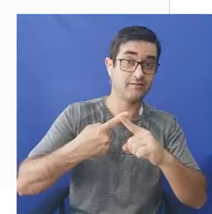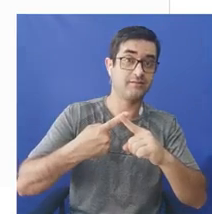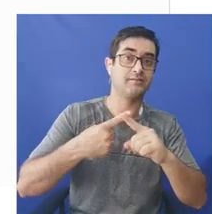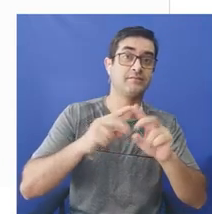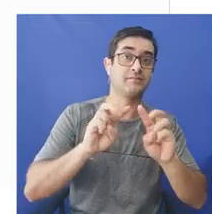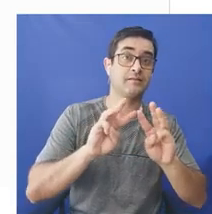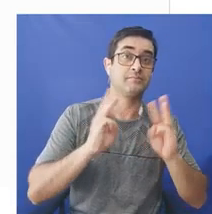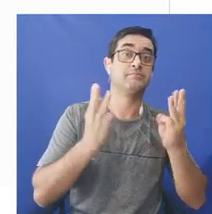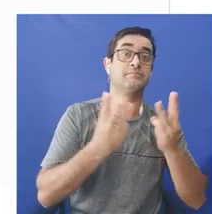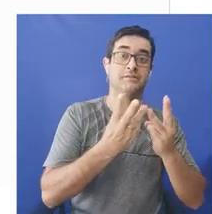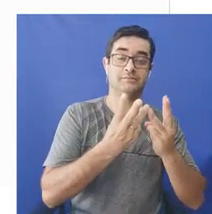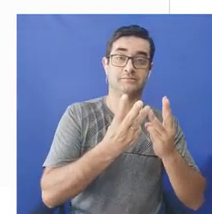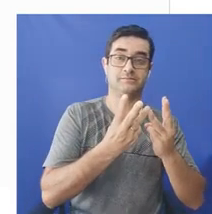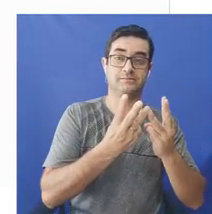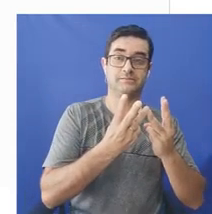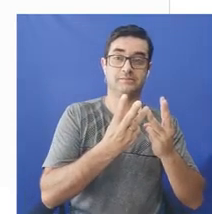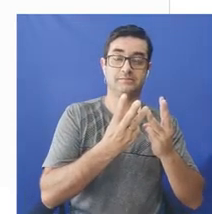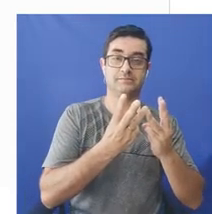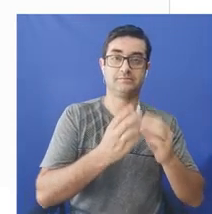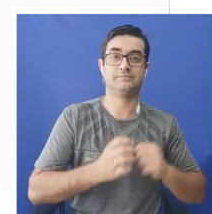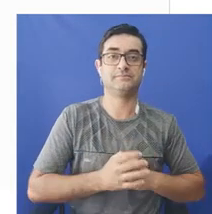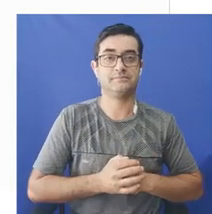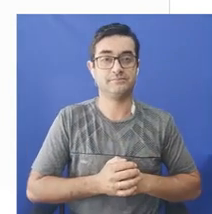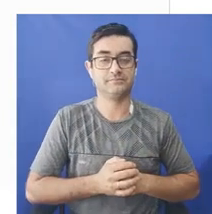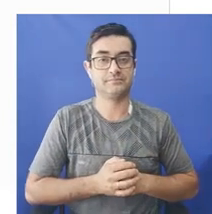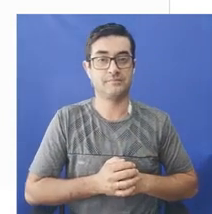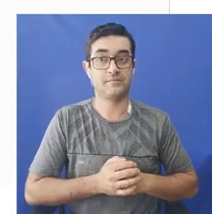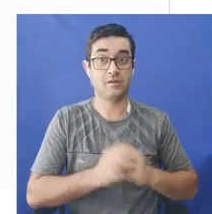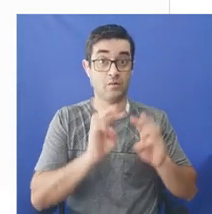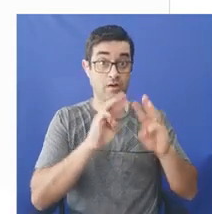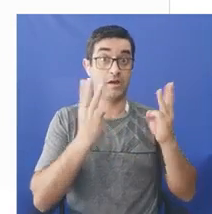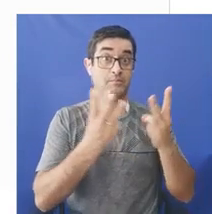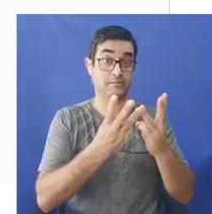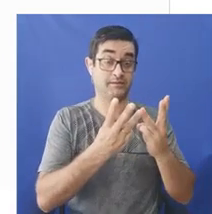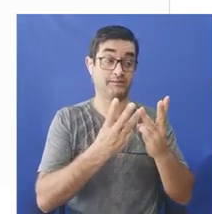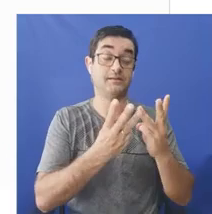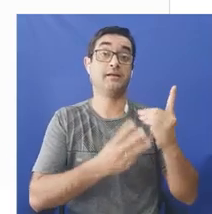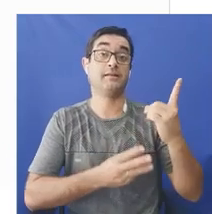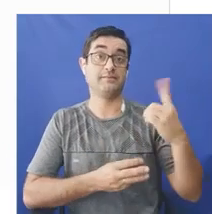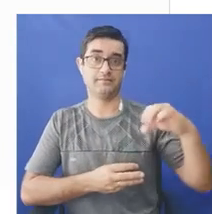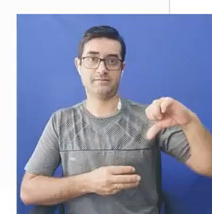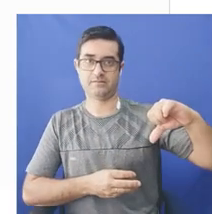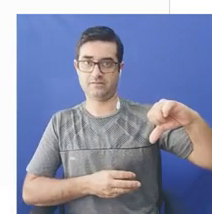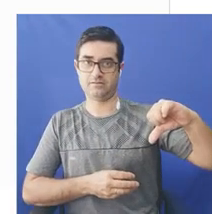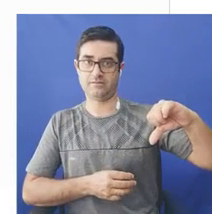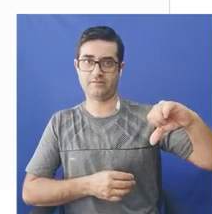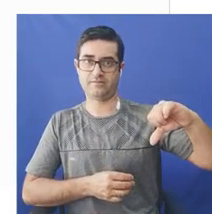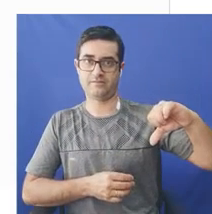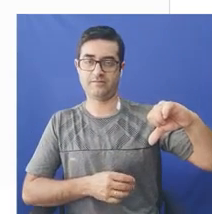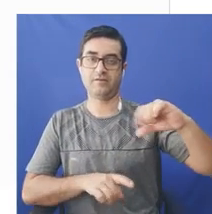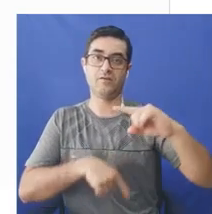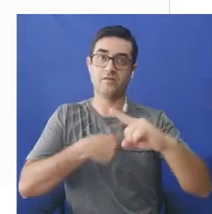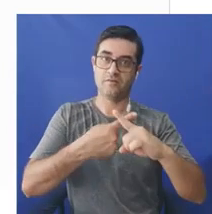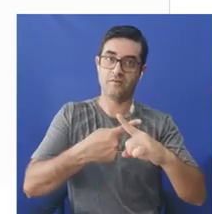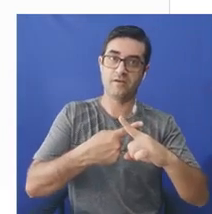Vezes a massa atômica. Então, a massa atômica é 19.